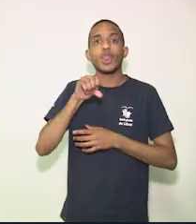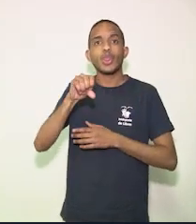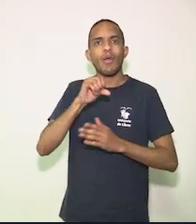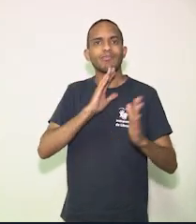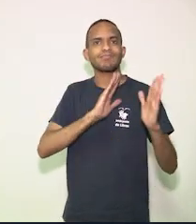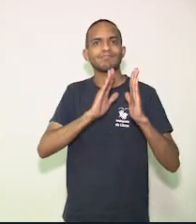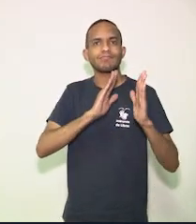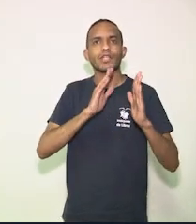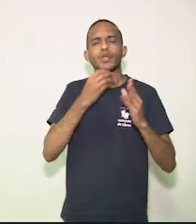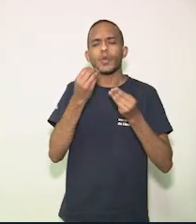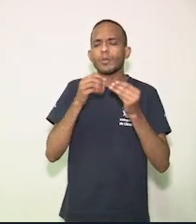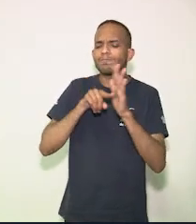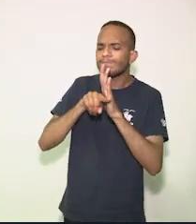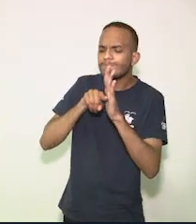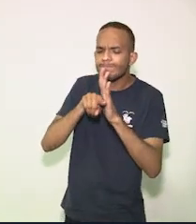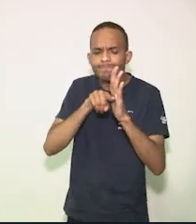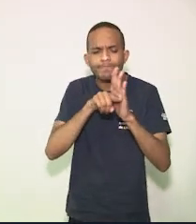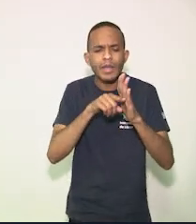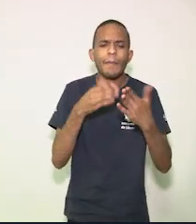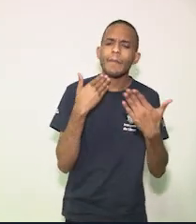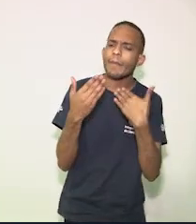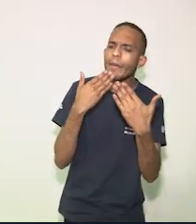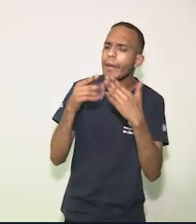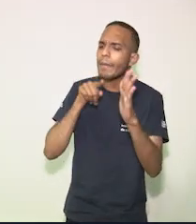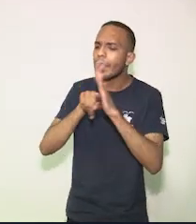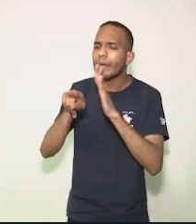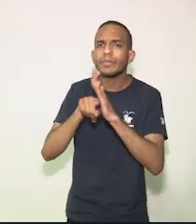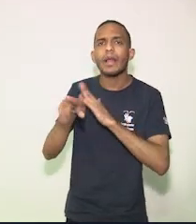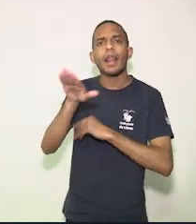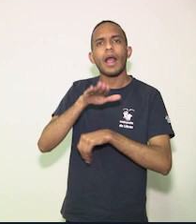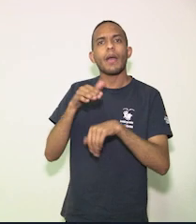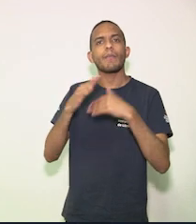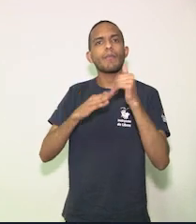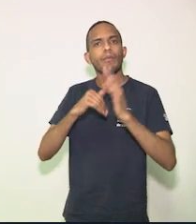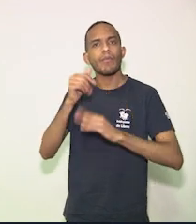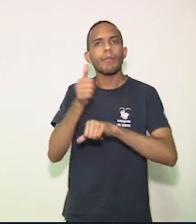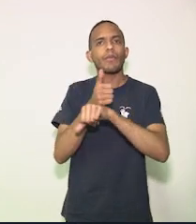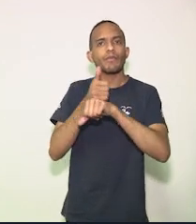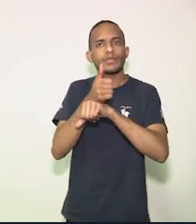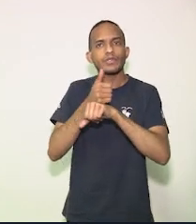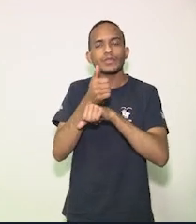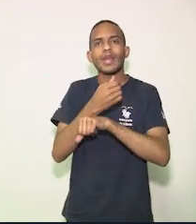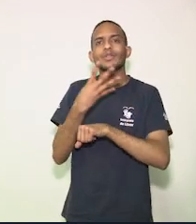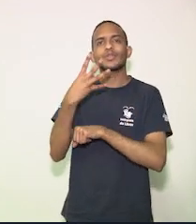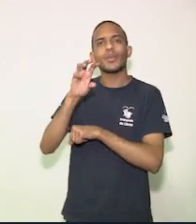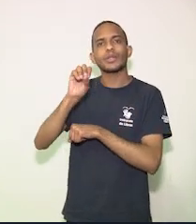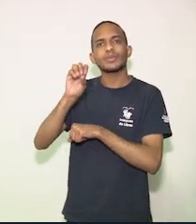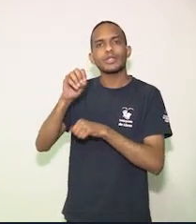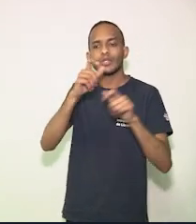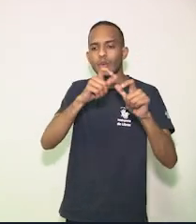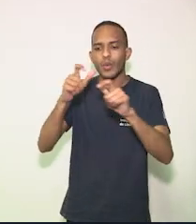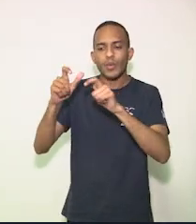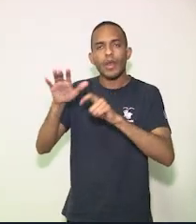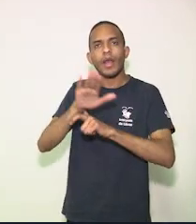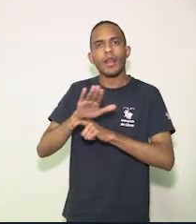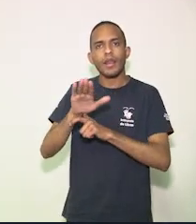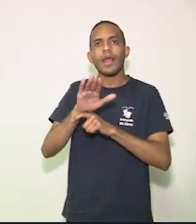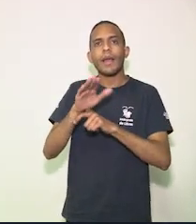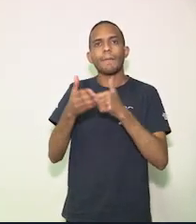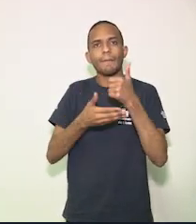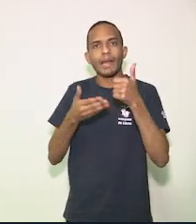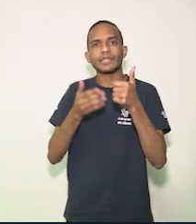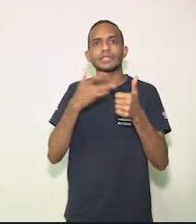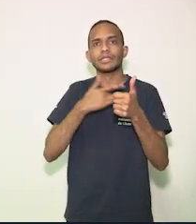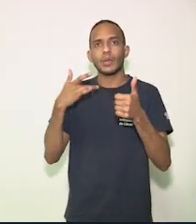Foram 9 fases com coleta e entrevista realizada pelos profissionais de 472